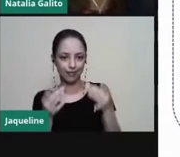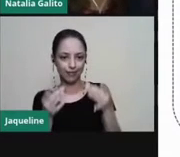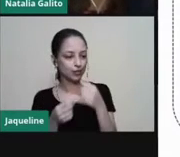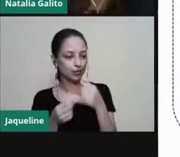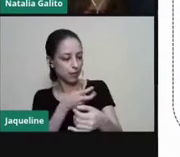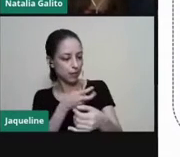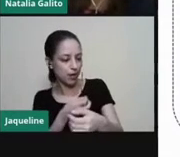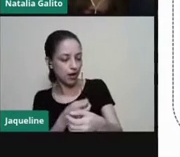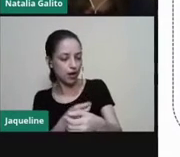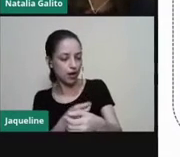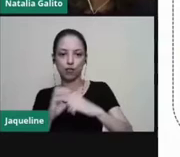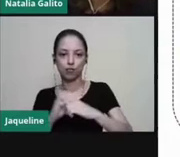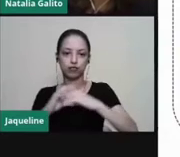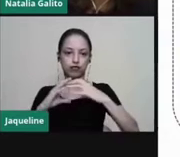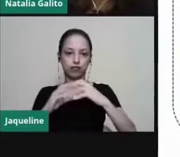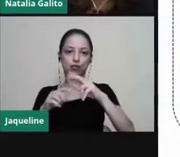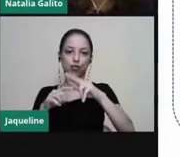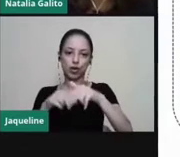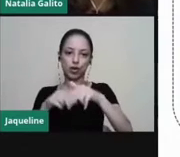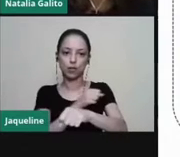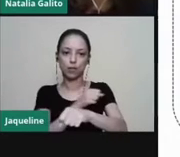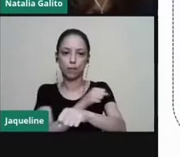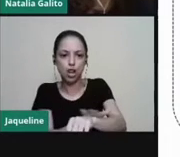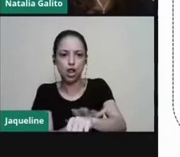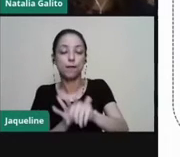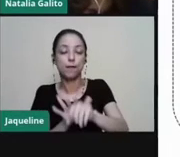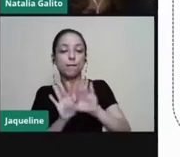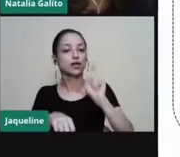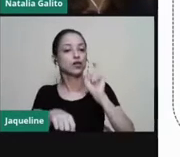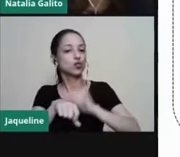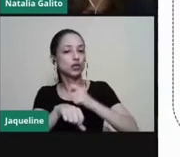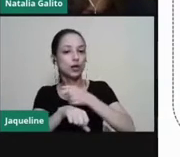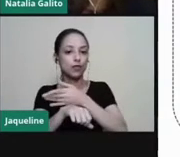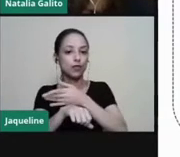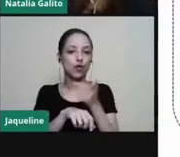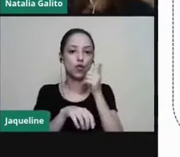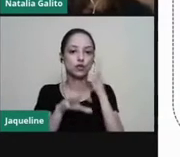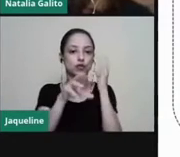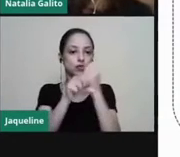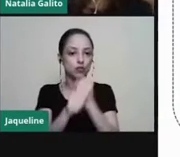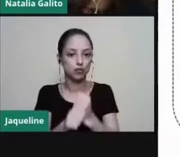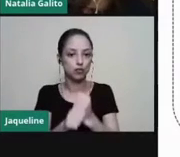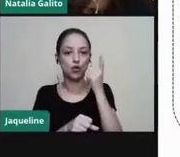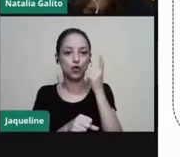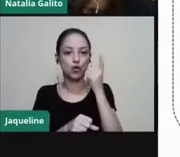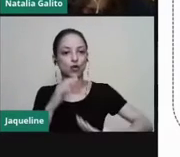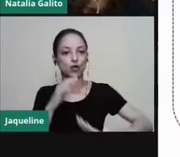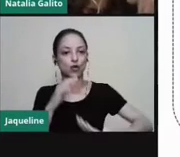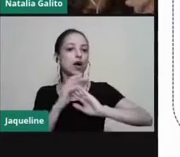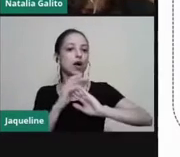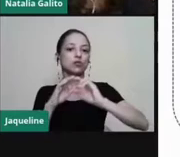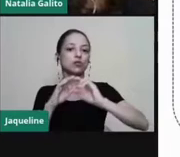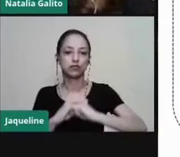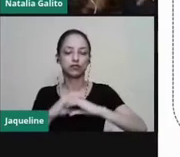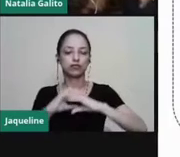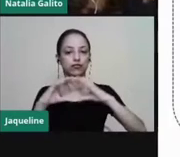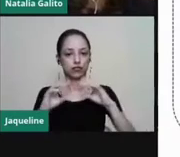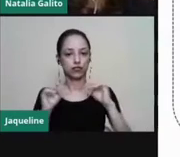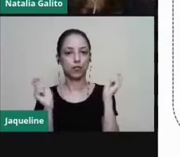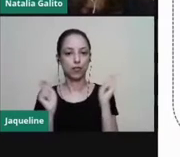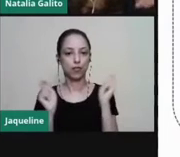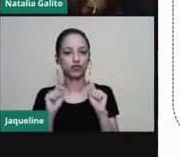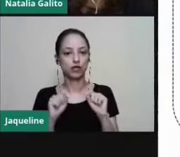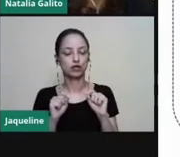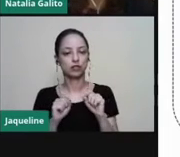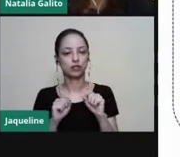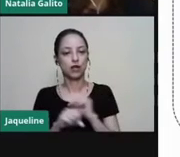mediada pelo fluxo, mas o tempo em que se chega para se alcançar o pico de dilatação também pode estar um pouco mais lentificado ou